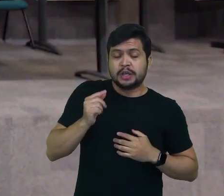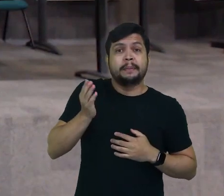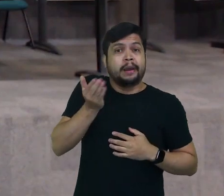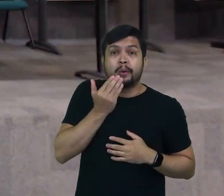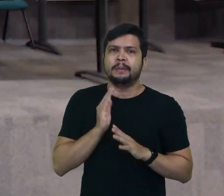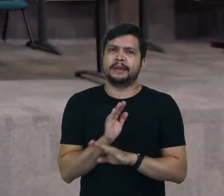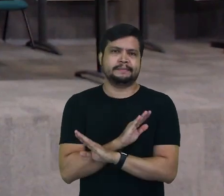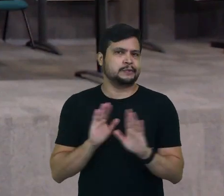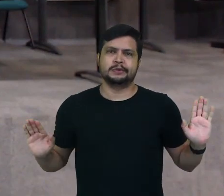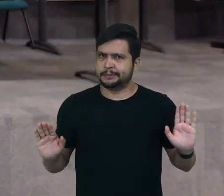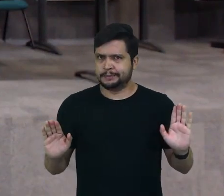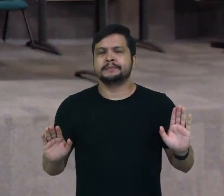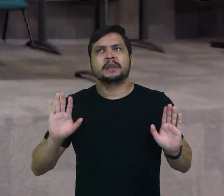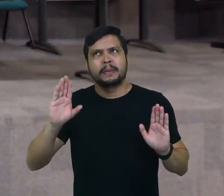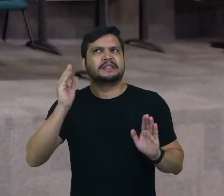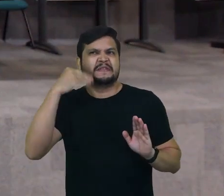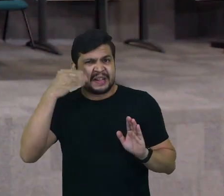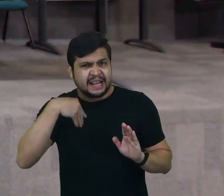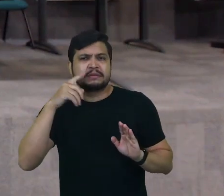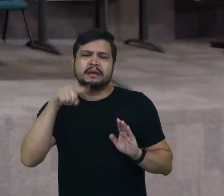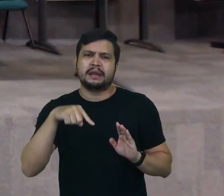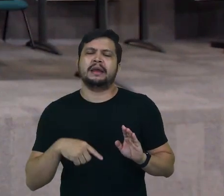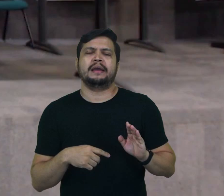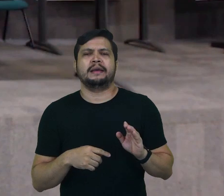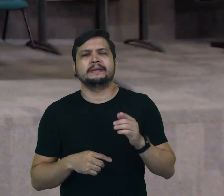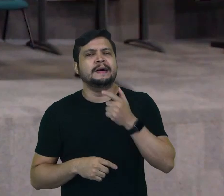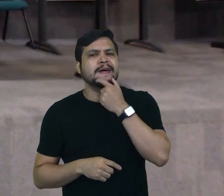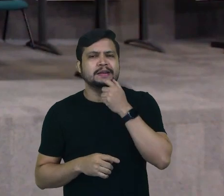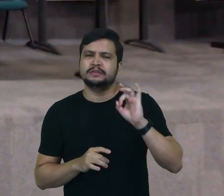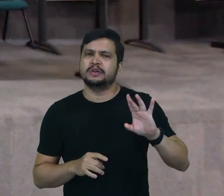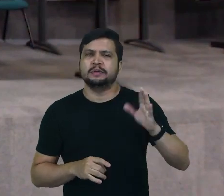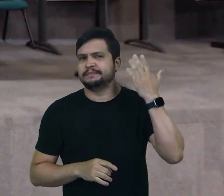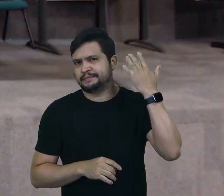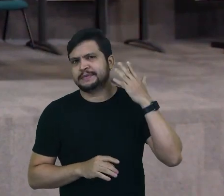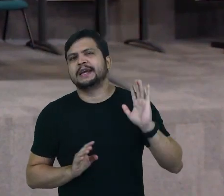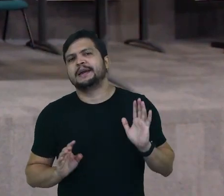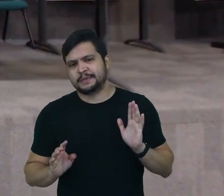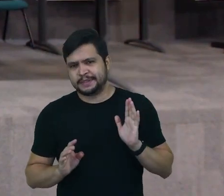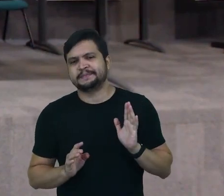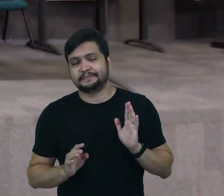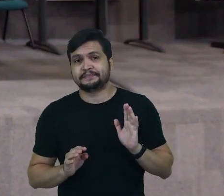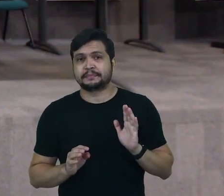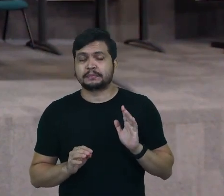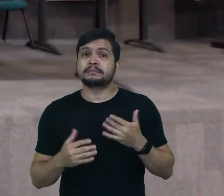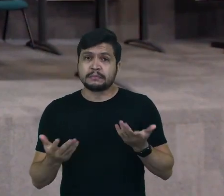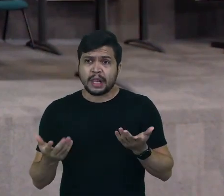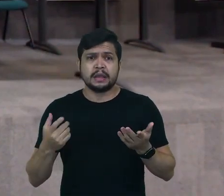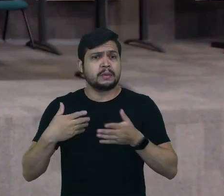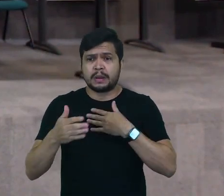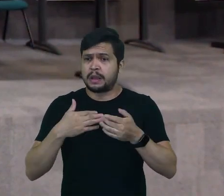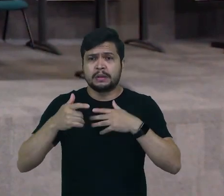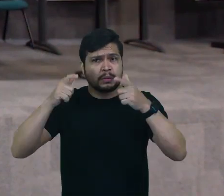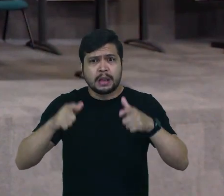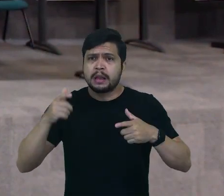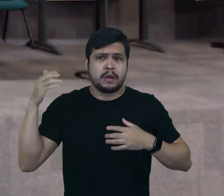assim, a parte que eu fui mais fraca foi no inglês. Então, assim, tanto é que toda parte que eu falo, assim, eu falo muito para o